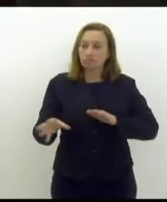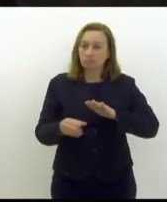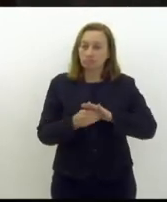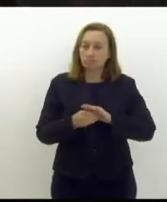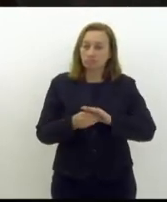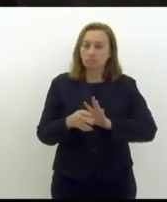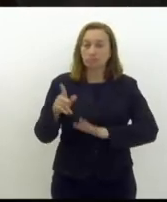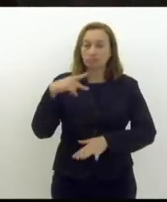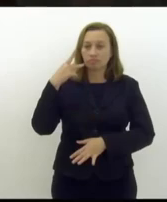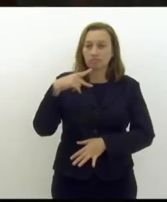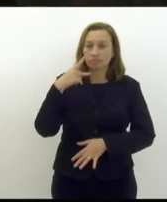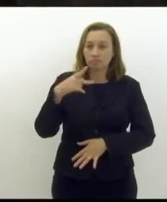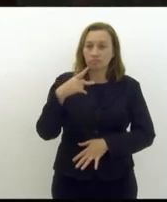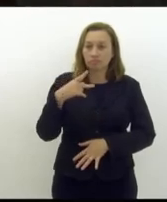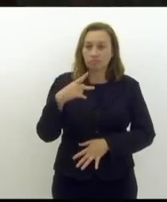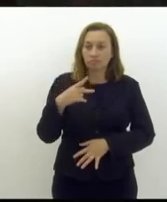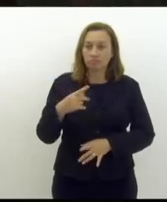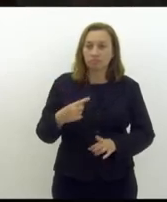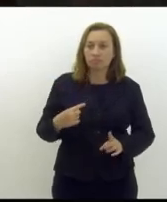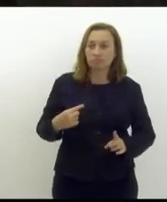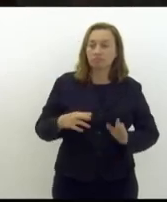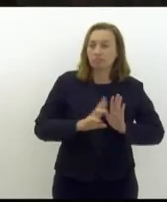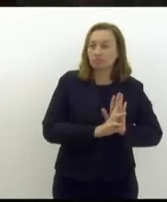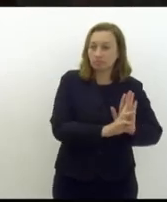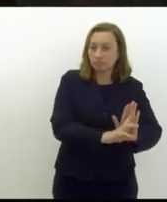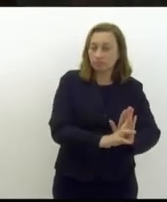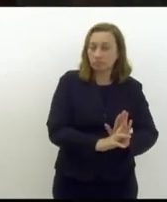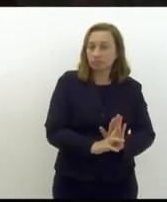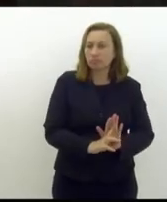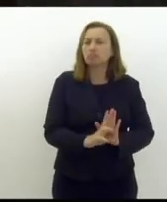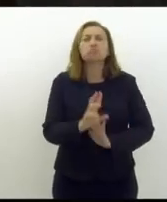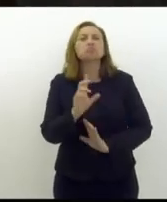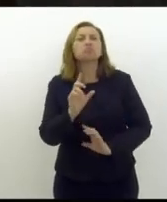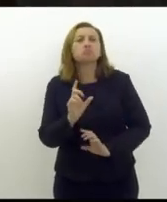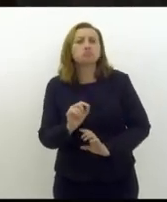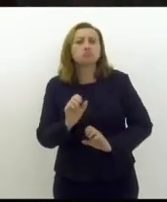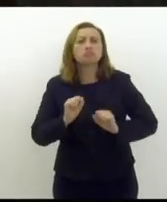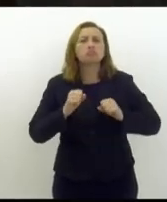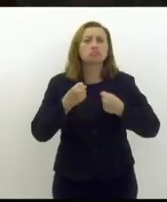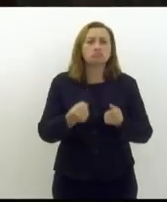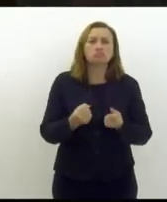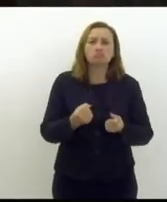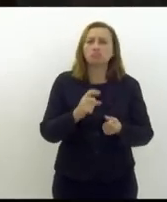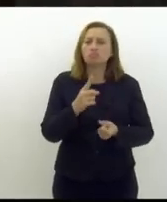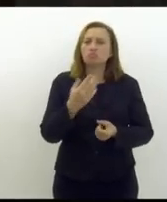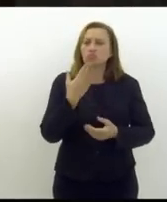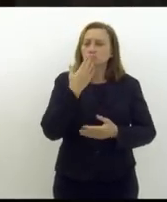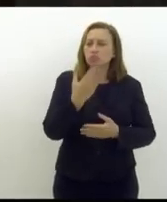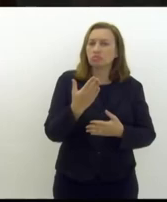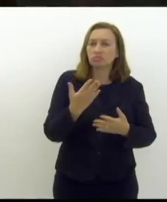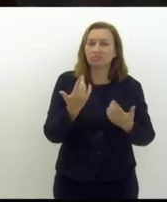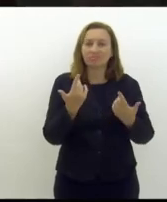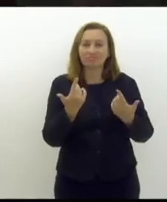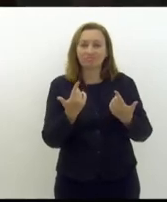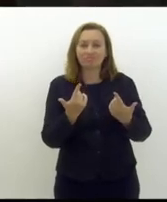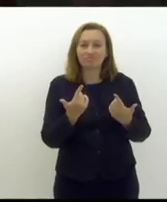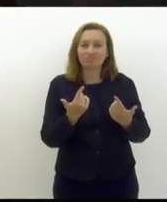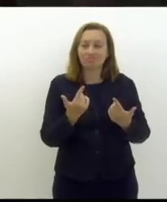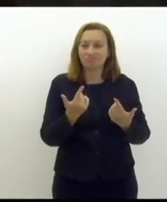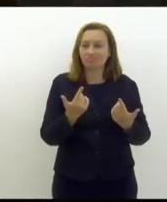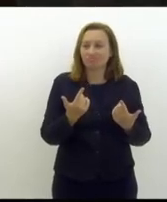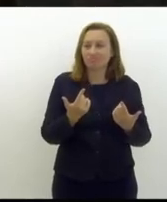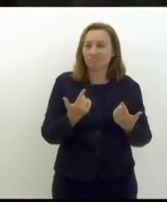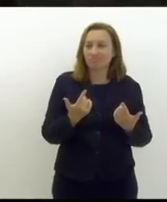parlamentares impositivas ou seja o que está sendo defendido não é nenhum tipo de aberração senão